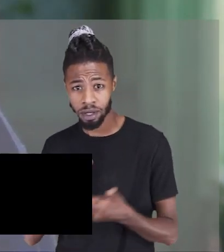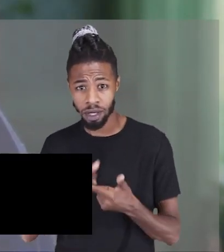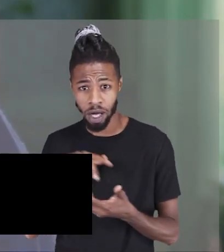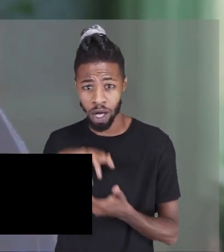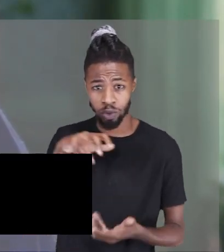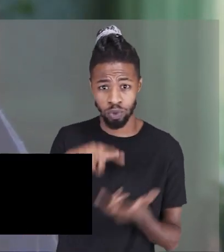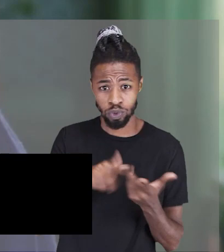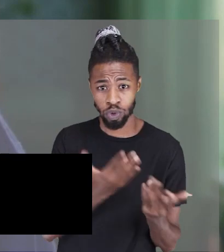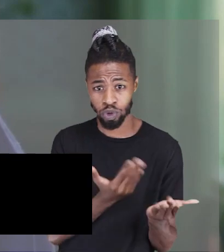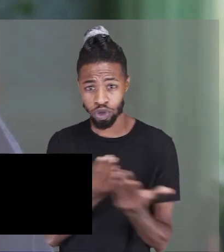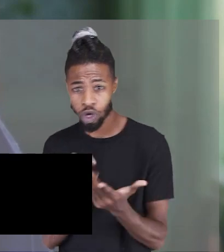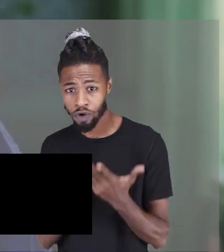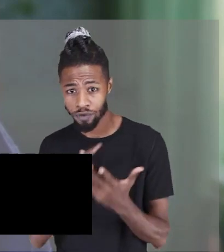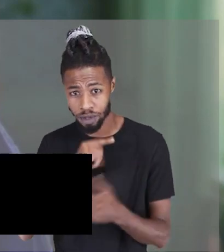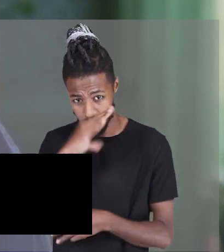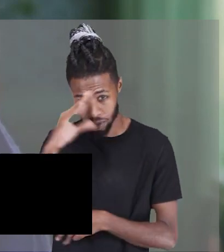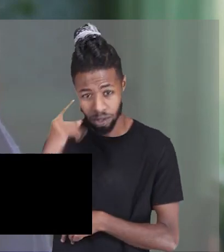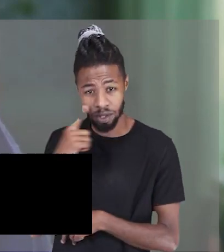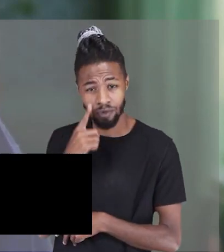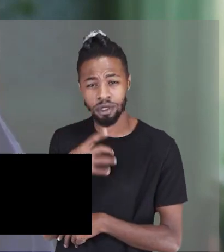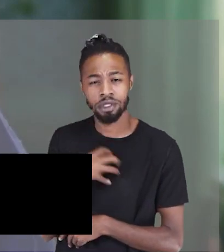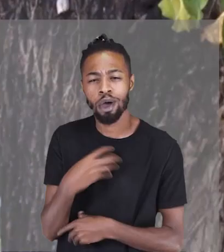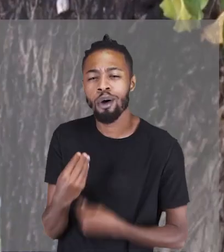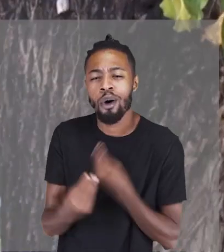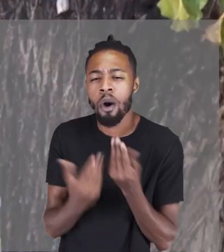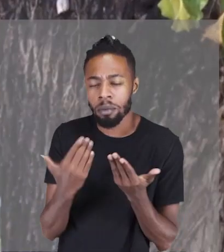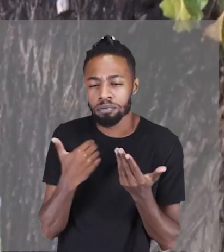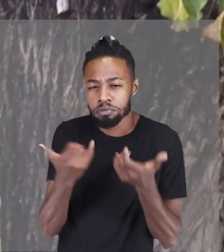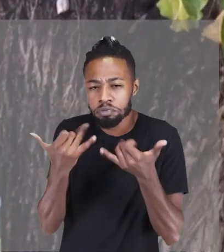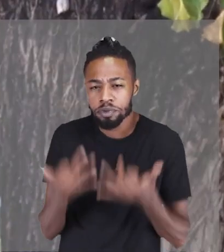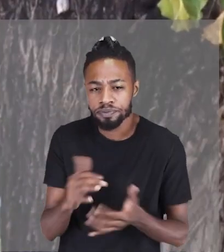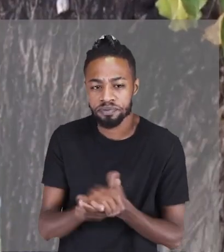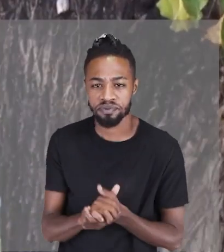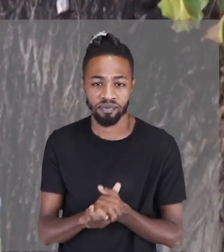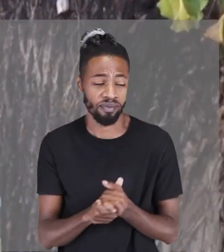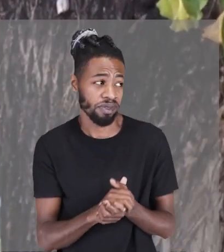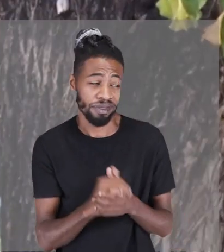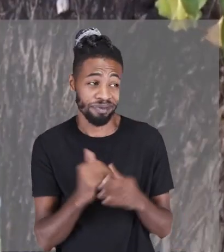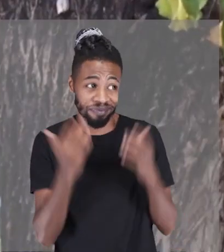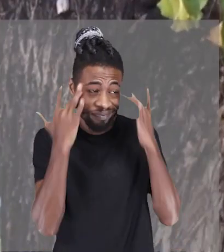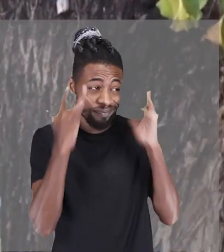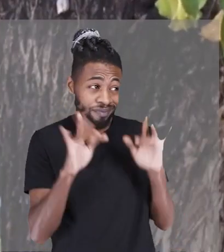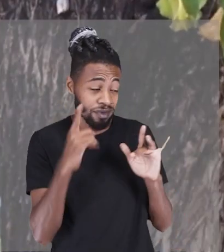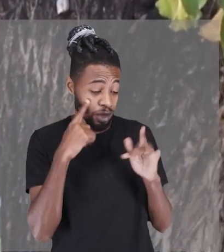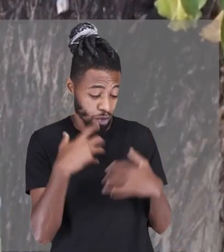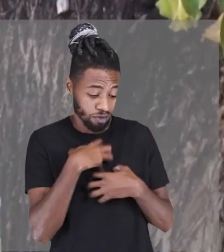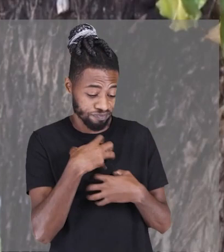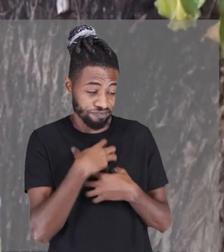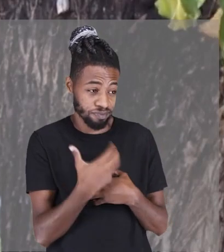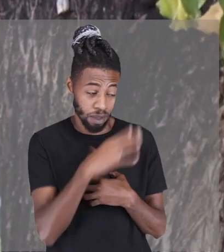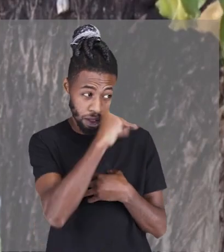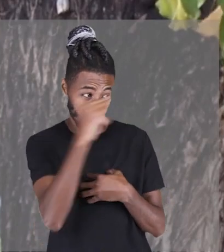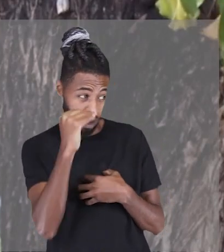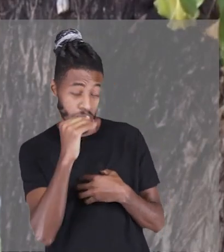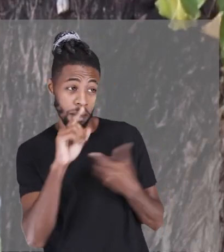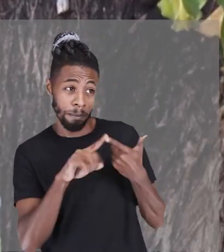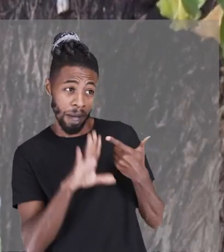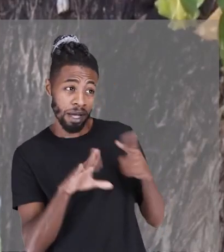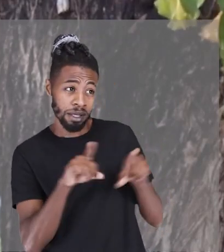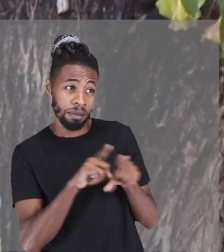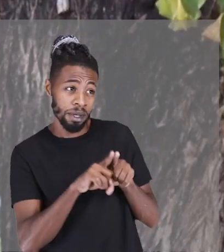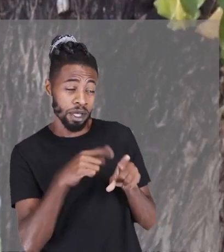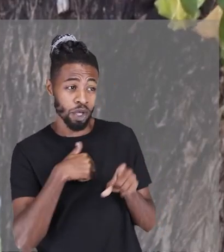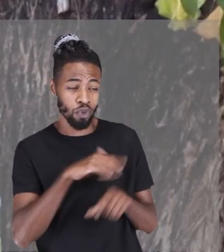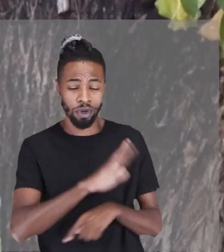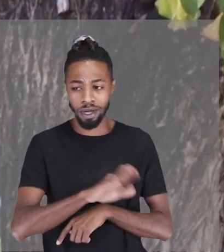jovem, adolescente? Como você se sente? Assim, eu não sei muito, porque eu me sinto uma